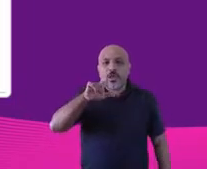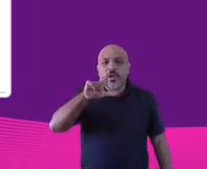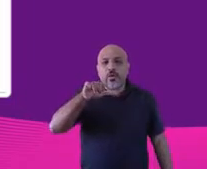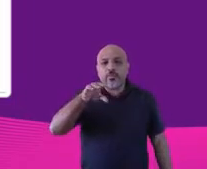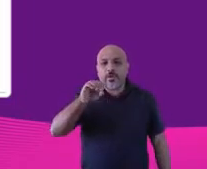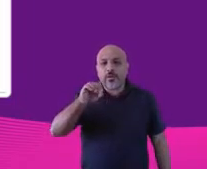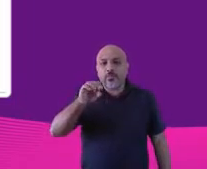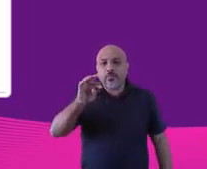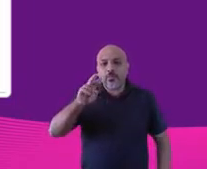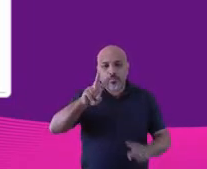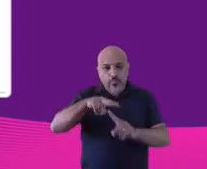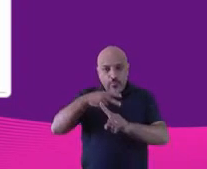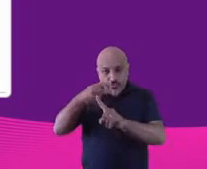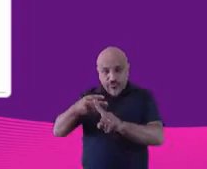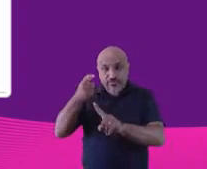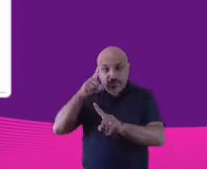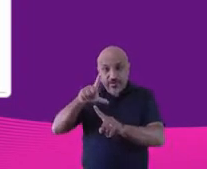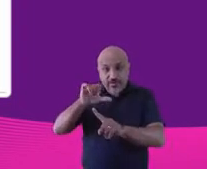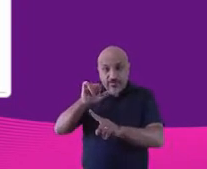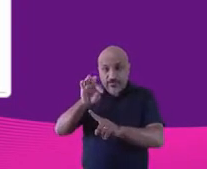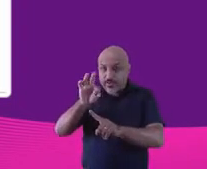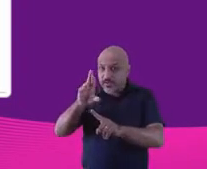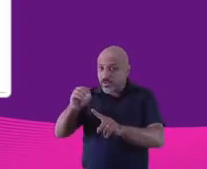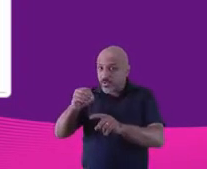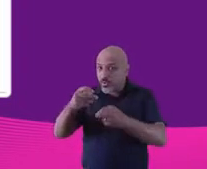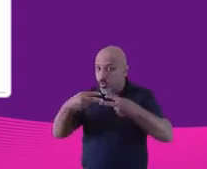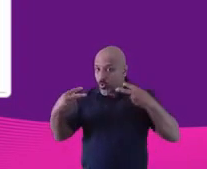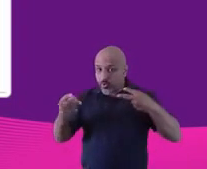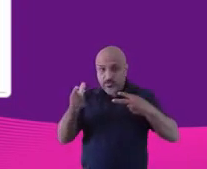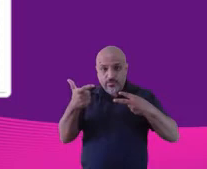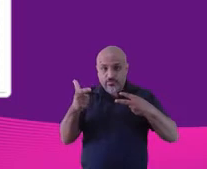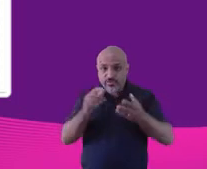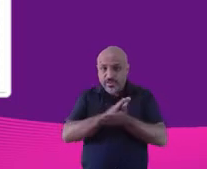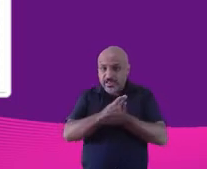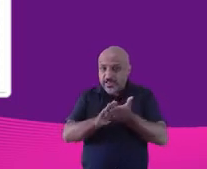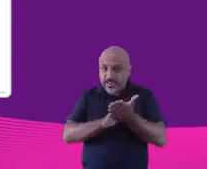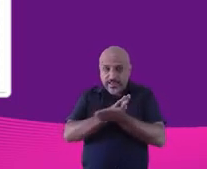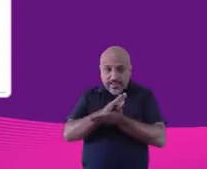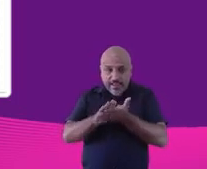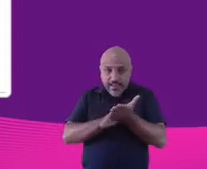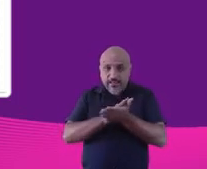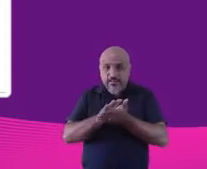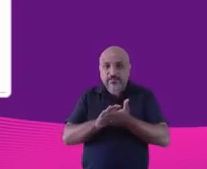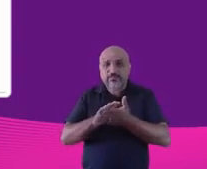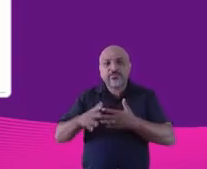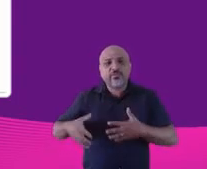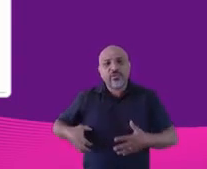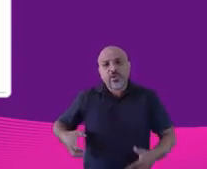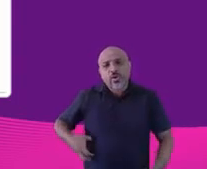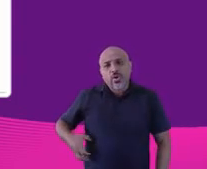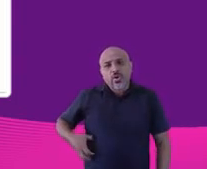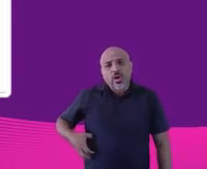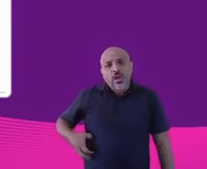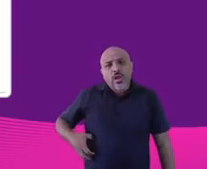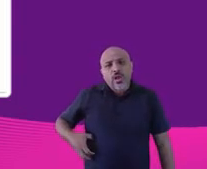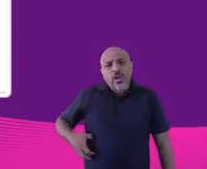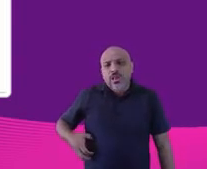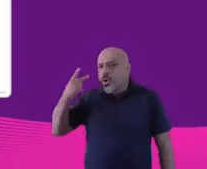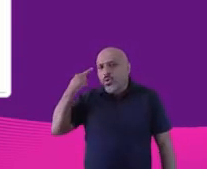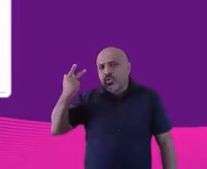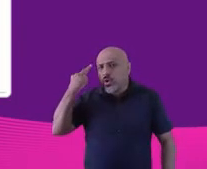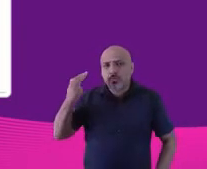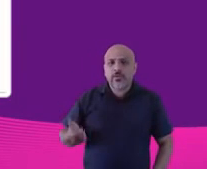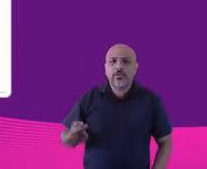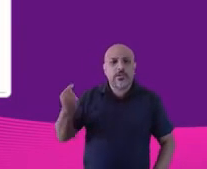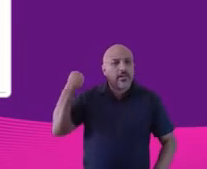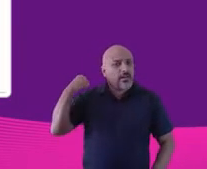No inventário ósseo, ele não tinha nenhuma lesão lítica e função renal normal. Naquela época não existia free